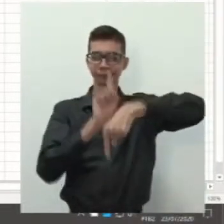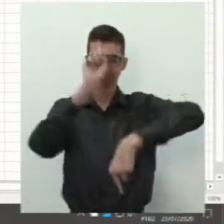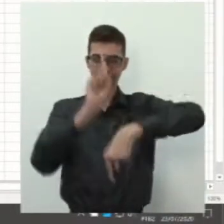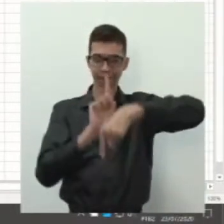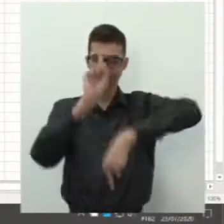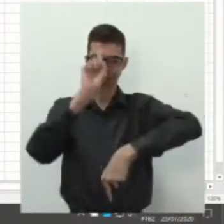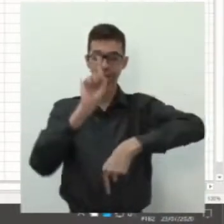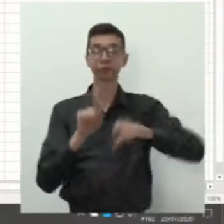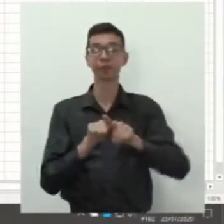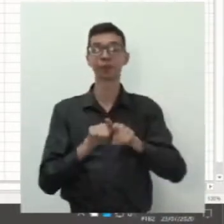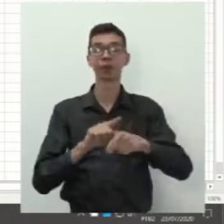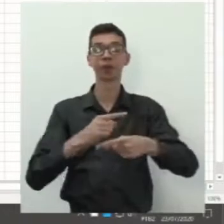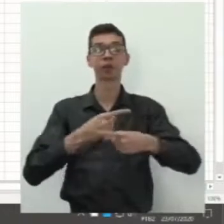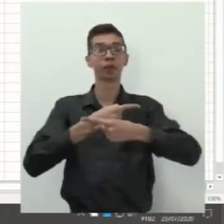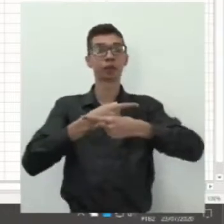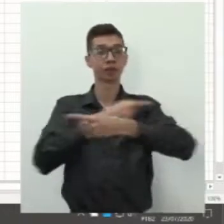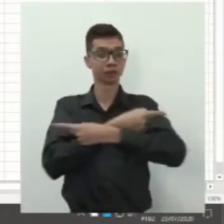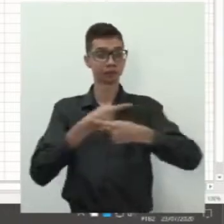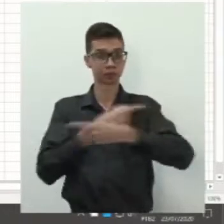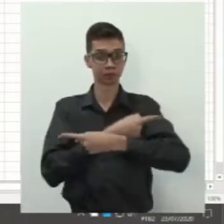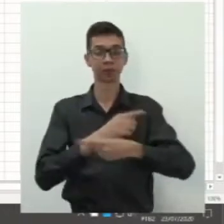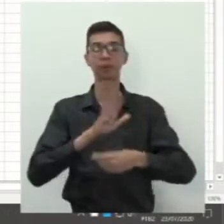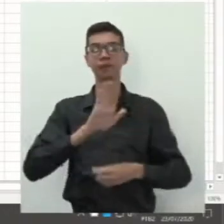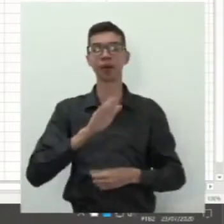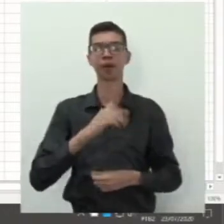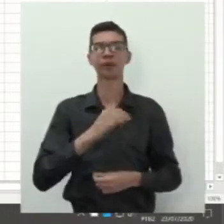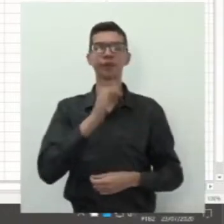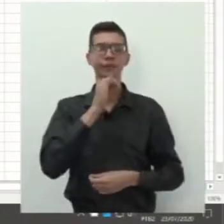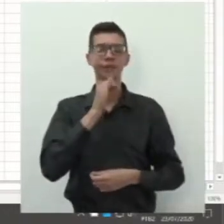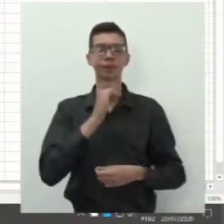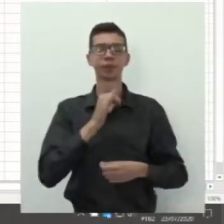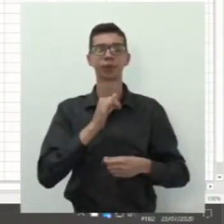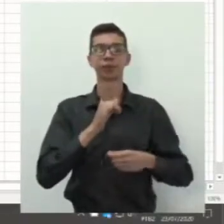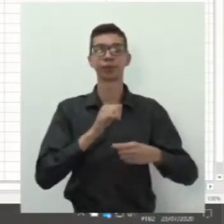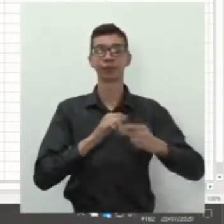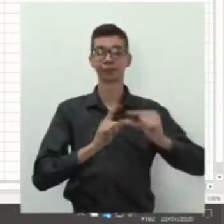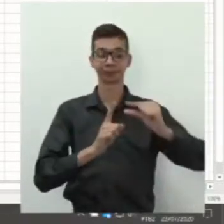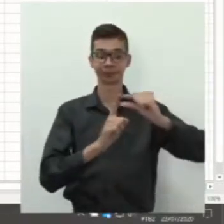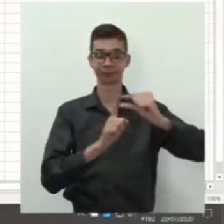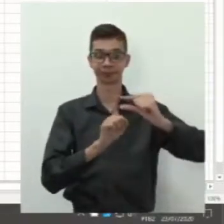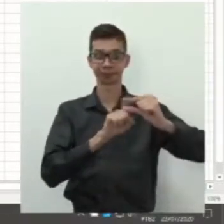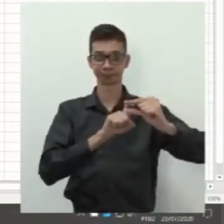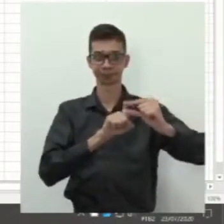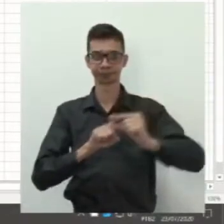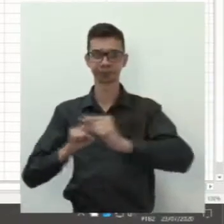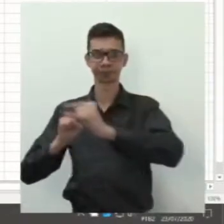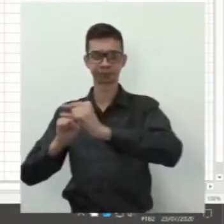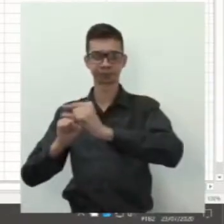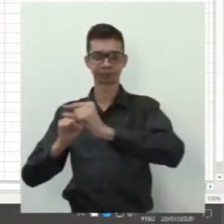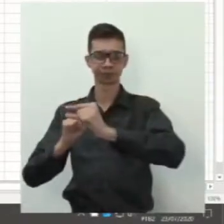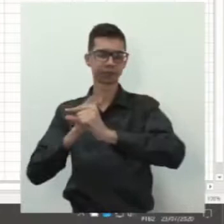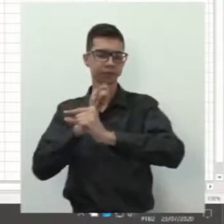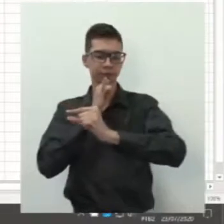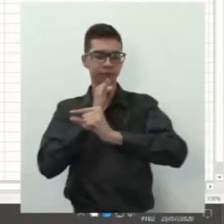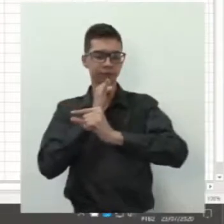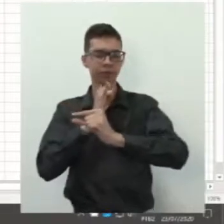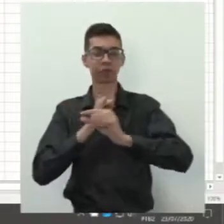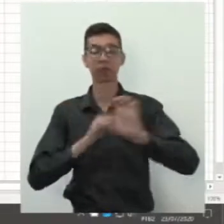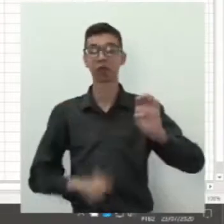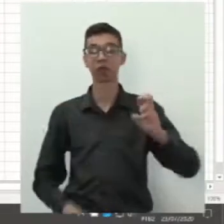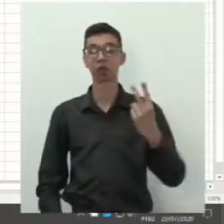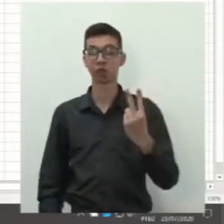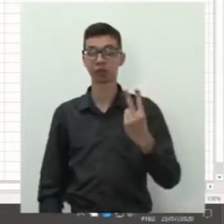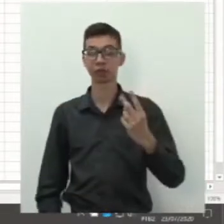clicar e arrastar a célula, eu levo ela para outro lugar. Ó, eu tirei ela da E2, trouxe ela